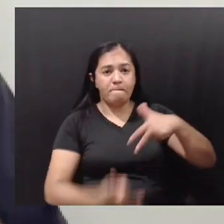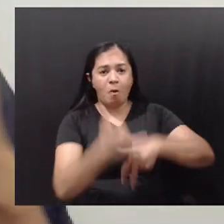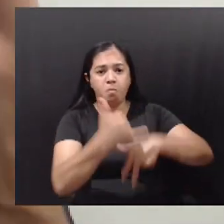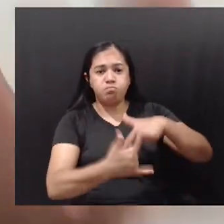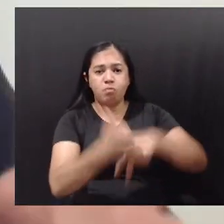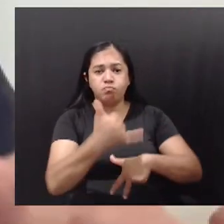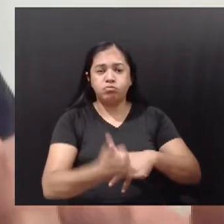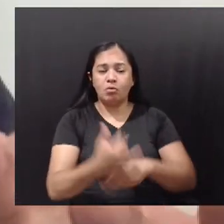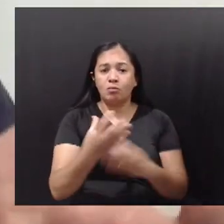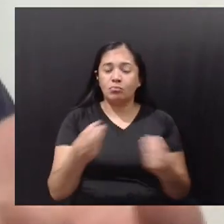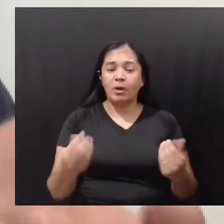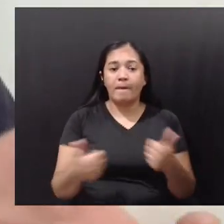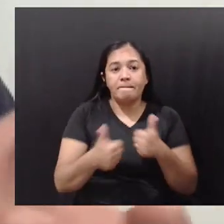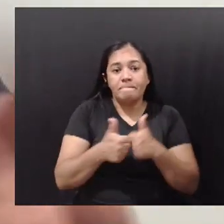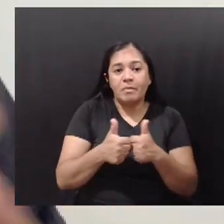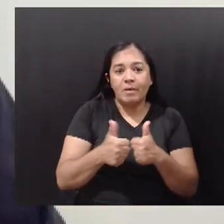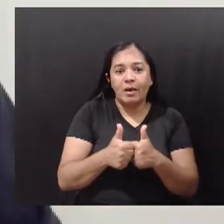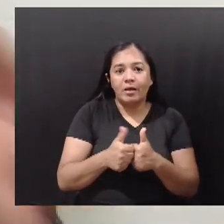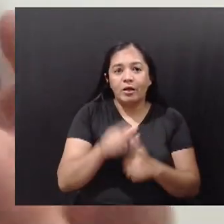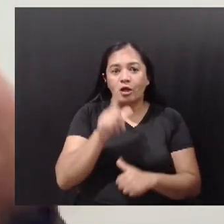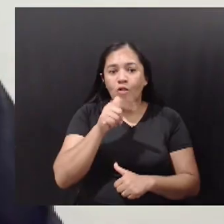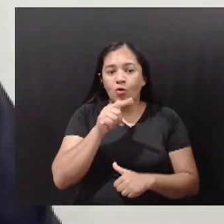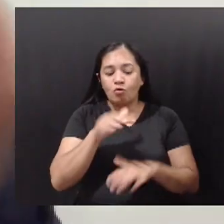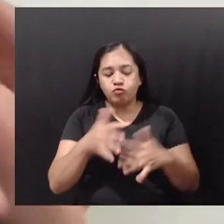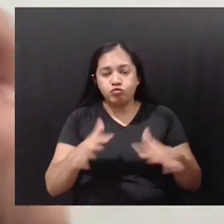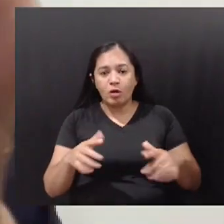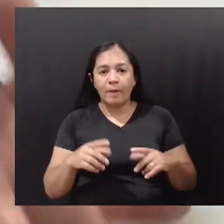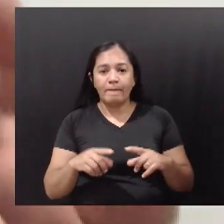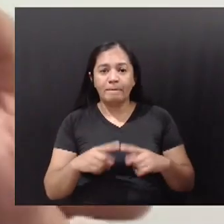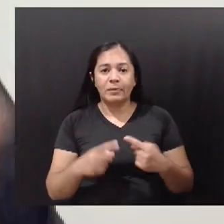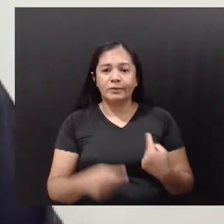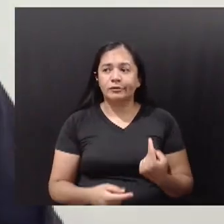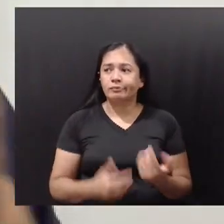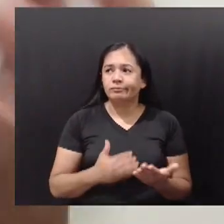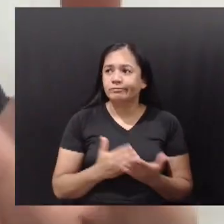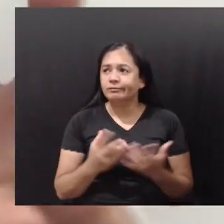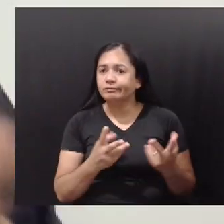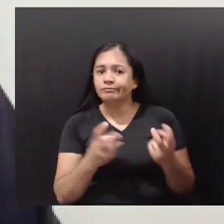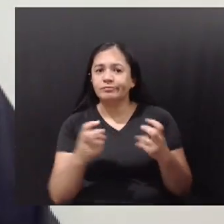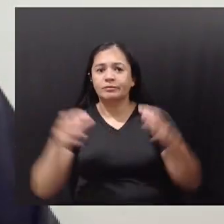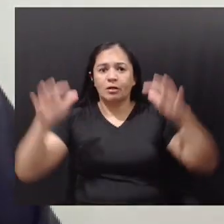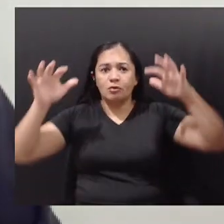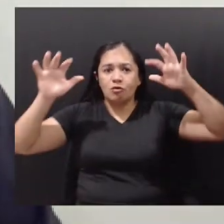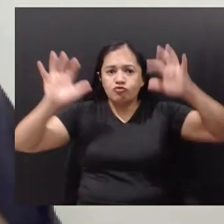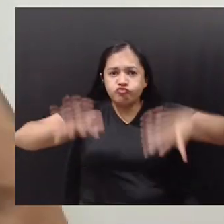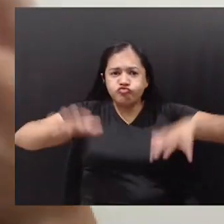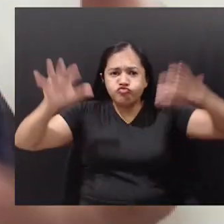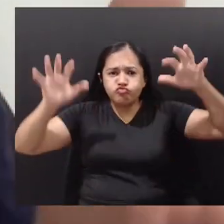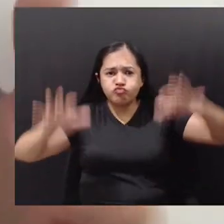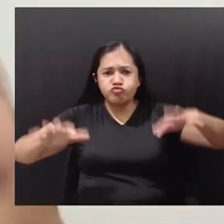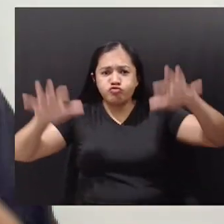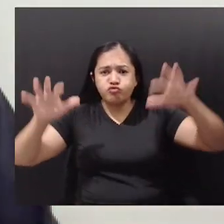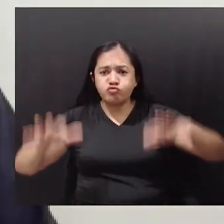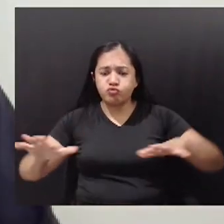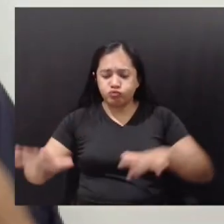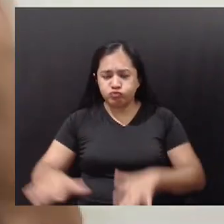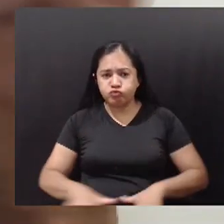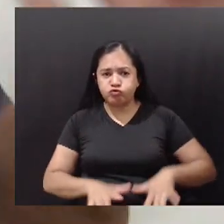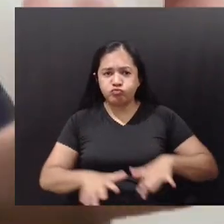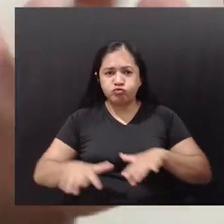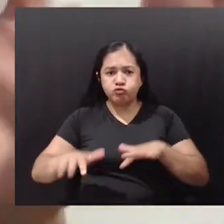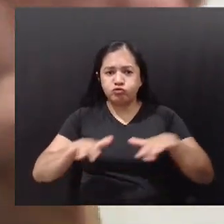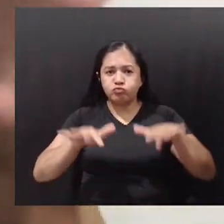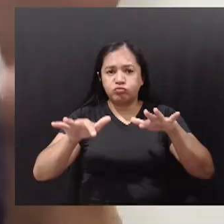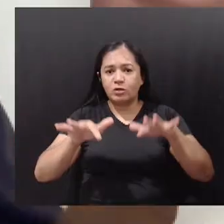mas a gente começa a ver essas ações, essas situações de chuvas, alagamentos, perdas de casa, tudo isso que